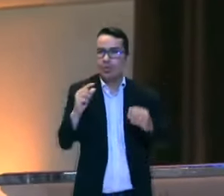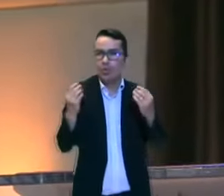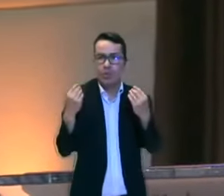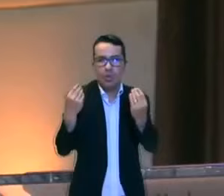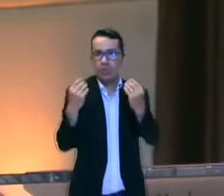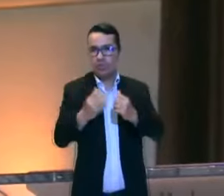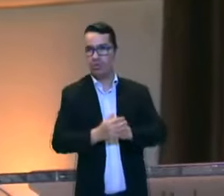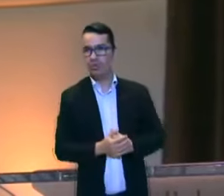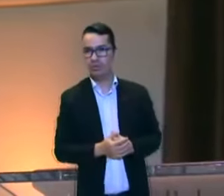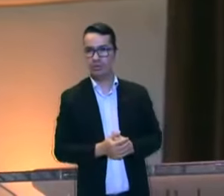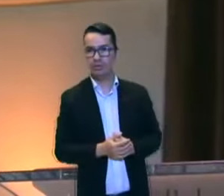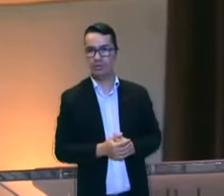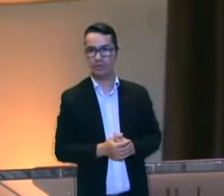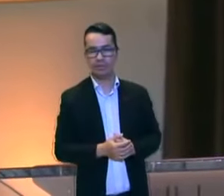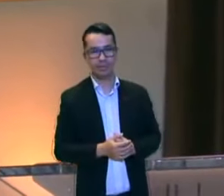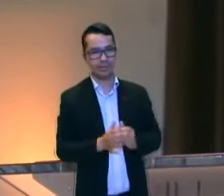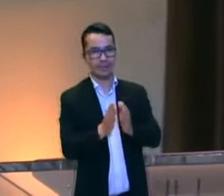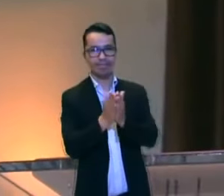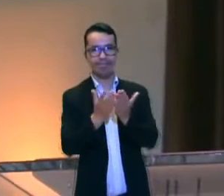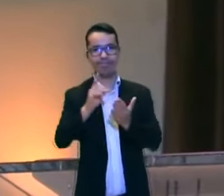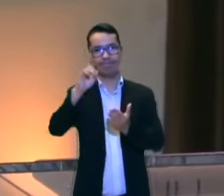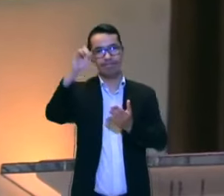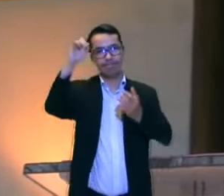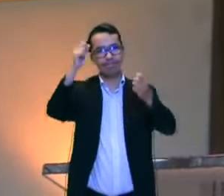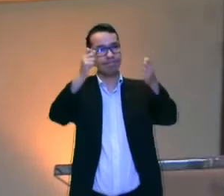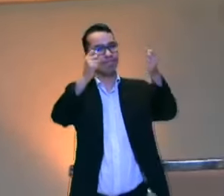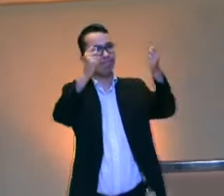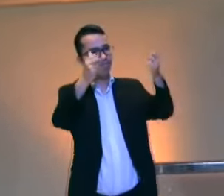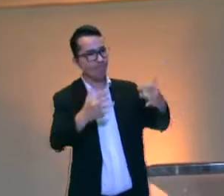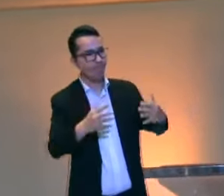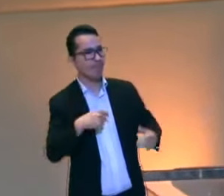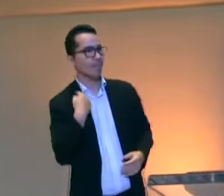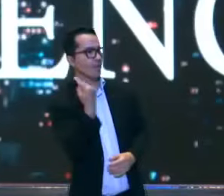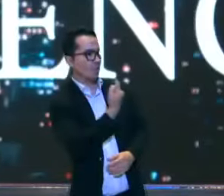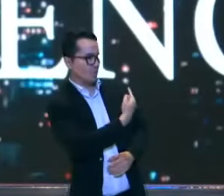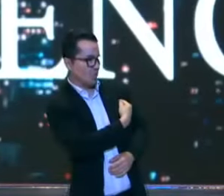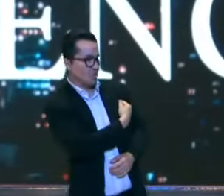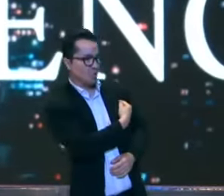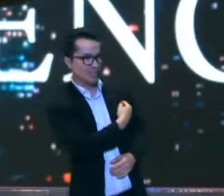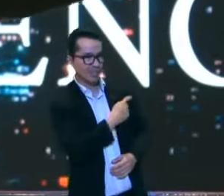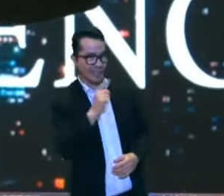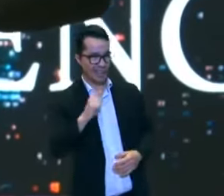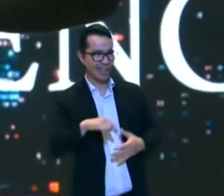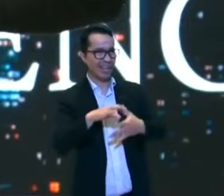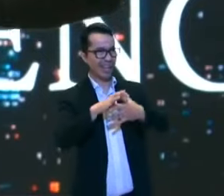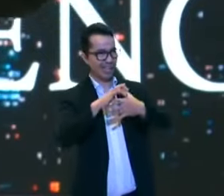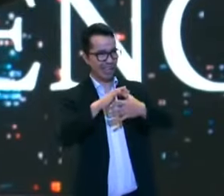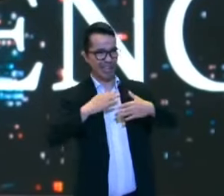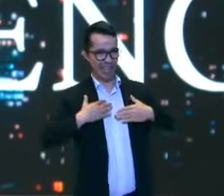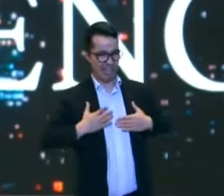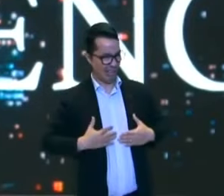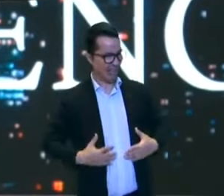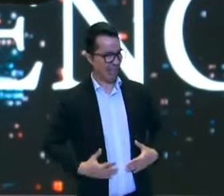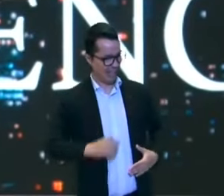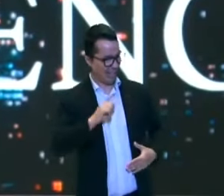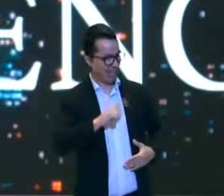são carnais, mas poderosas em Deus para destruir fortalezas. Todo sofisma e